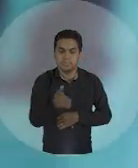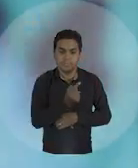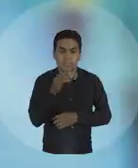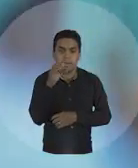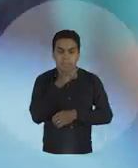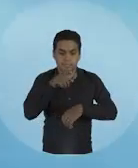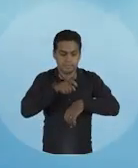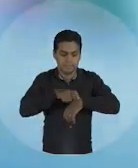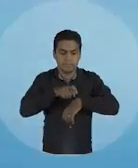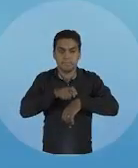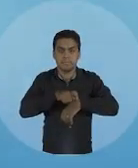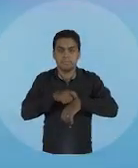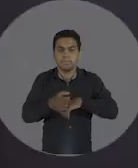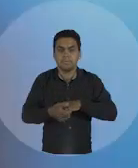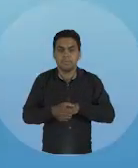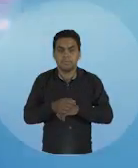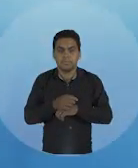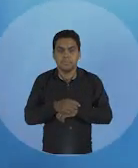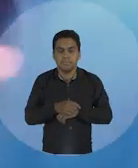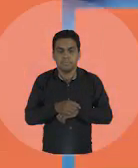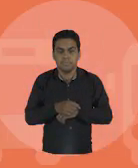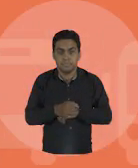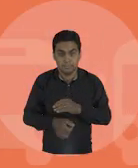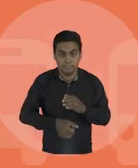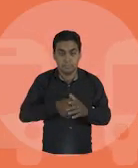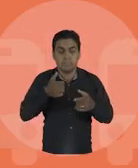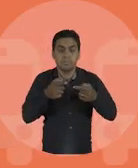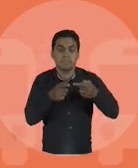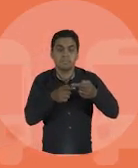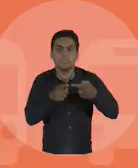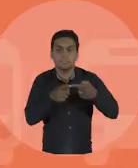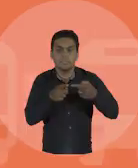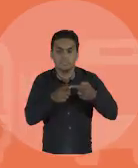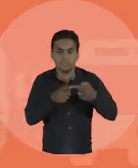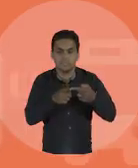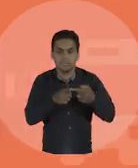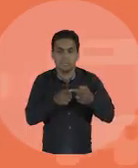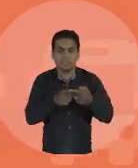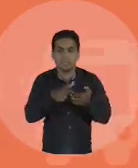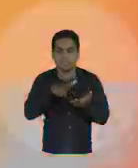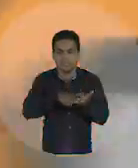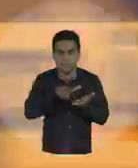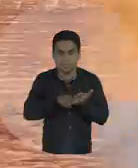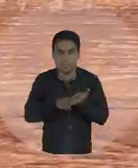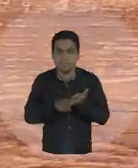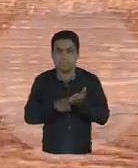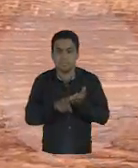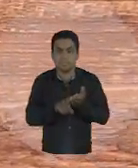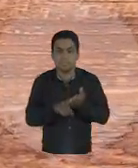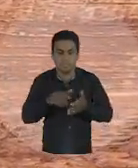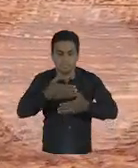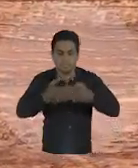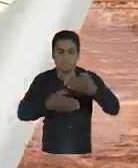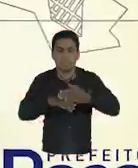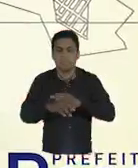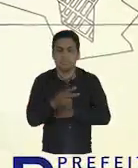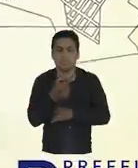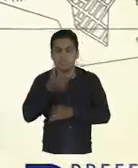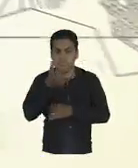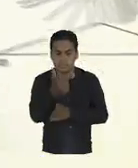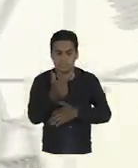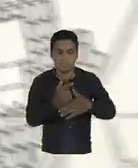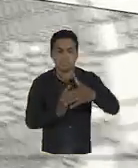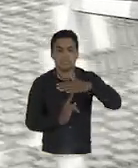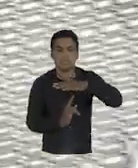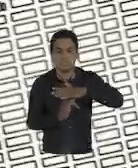longos trechos em pouco tempo. O primeiro passo é fazer sair do papel a construção de mais dois terminais